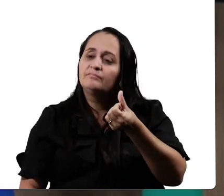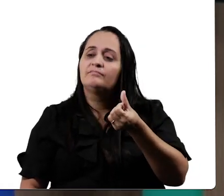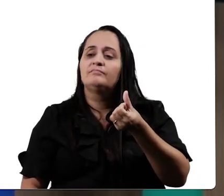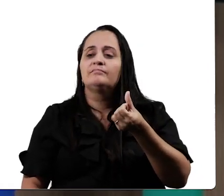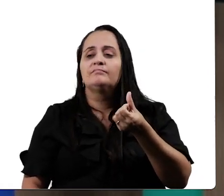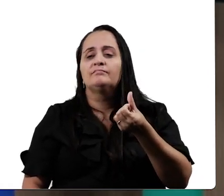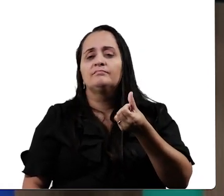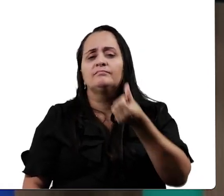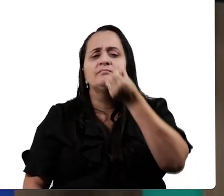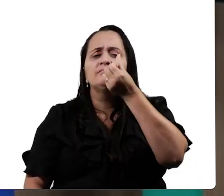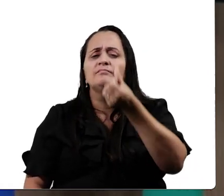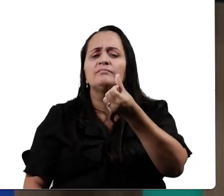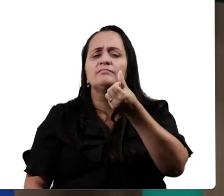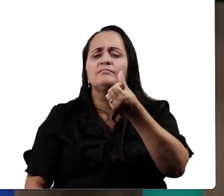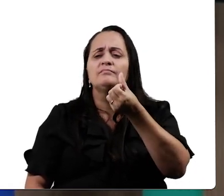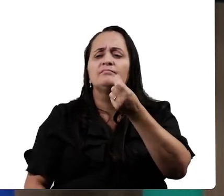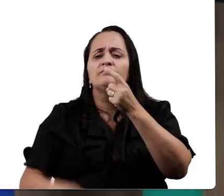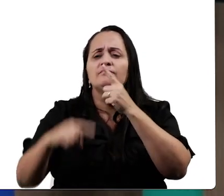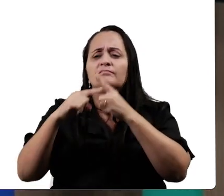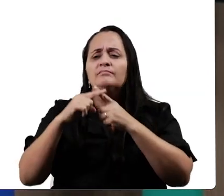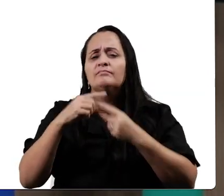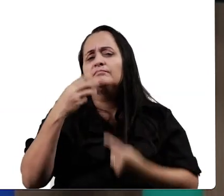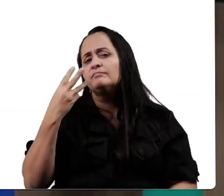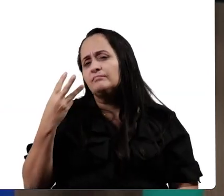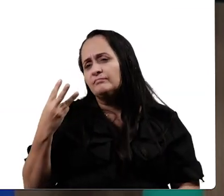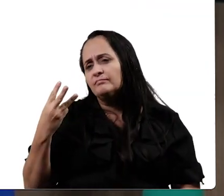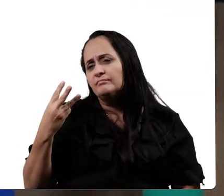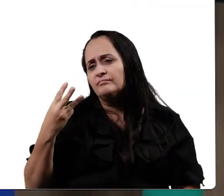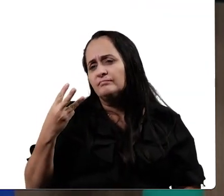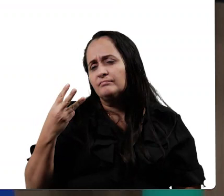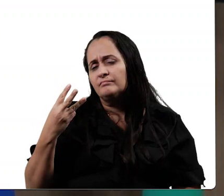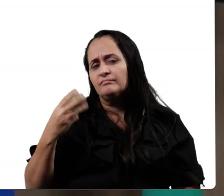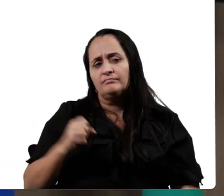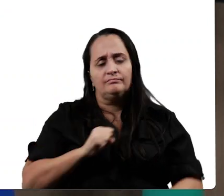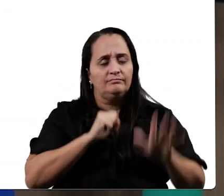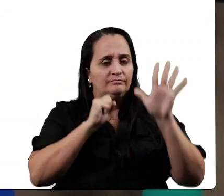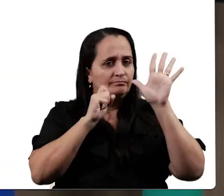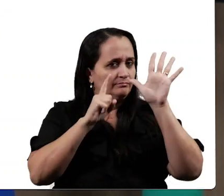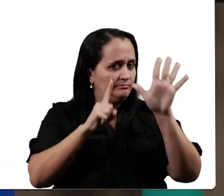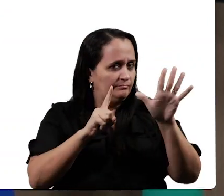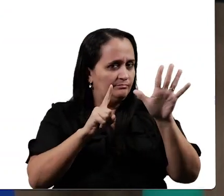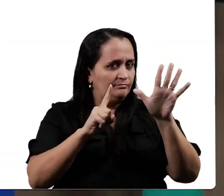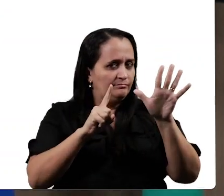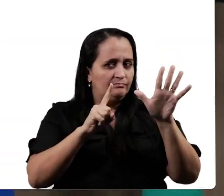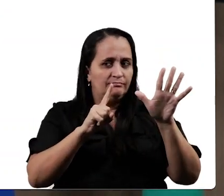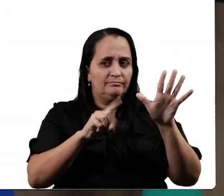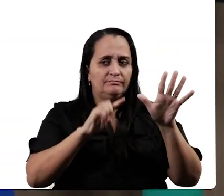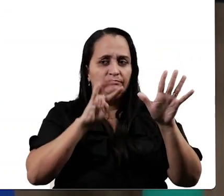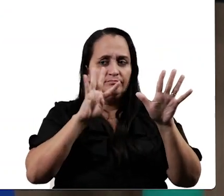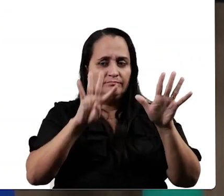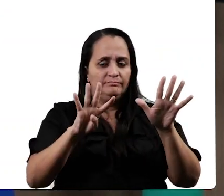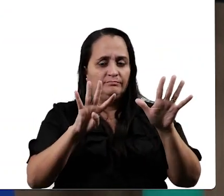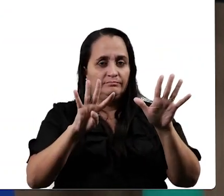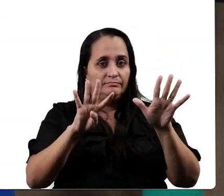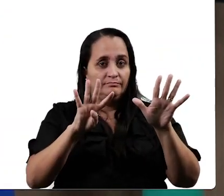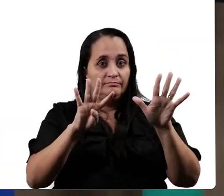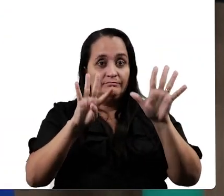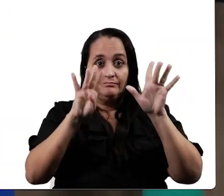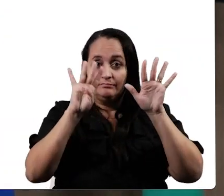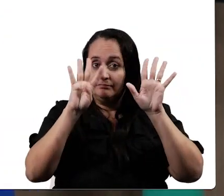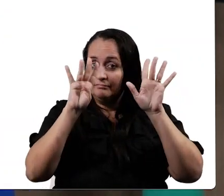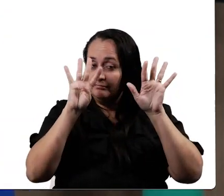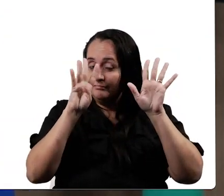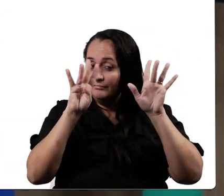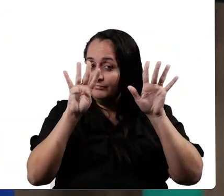6 6 + 3 Olha que eu tenho aqui 6 + 3 vou colocar mais trê